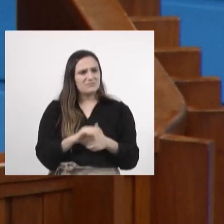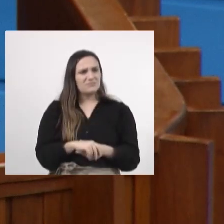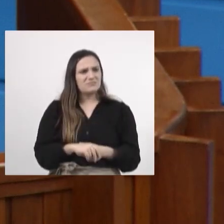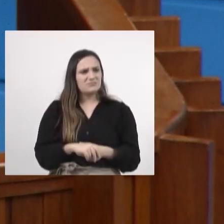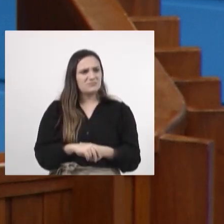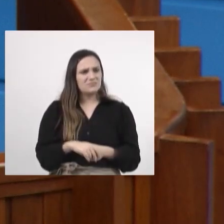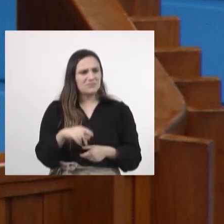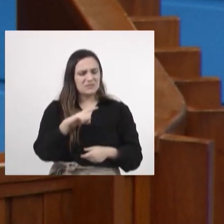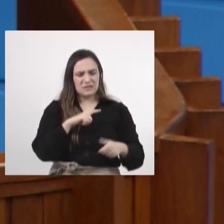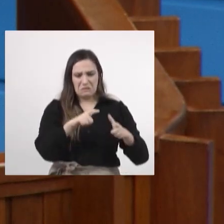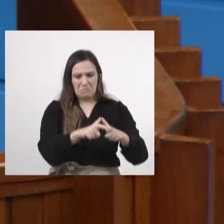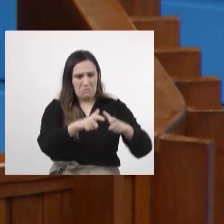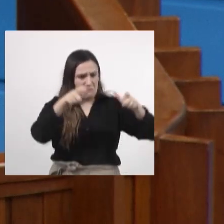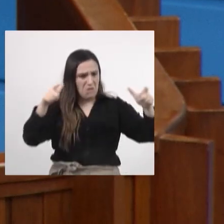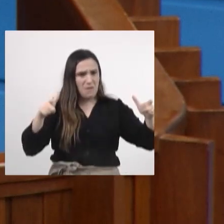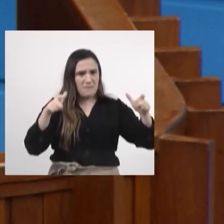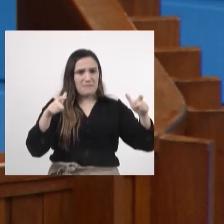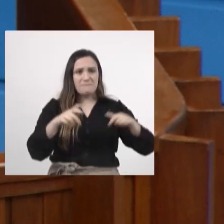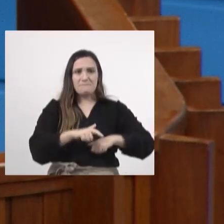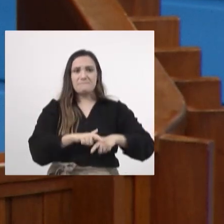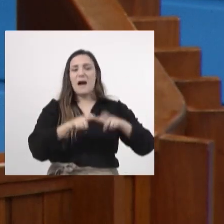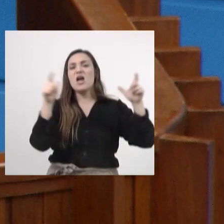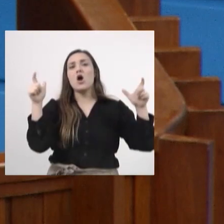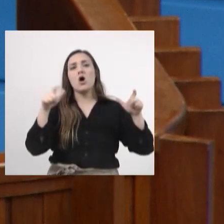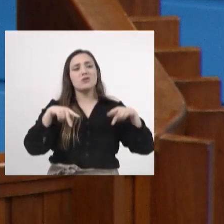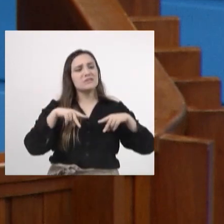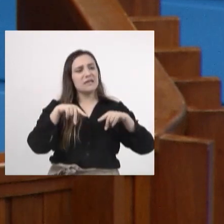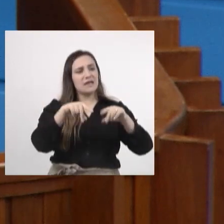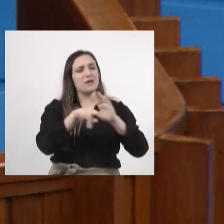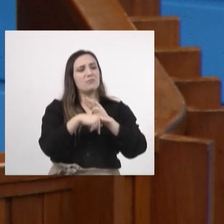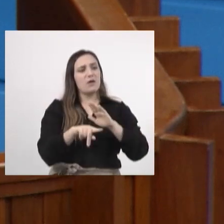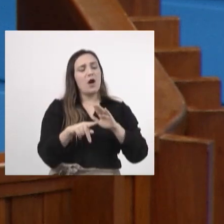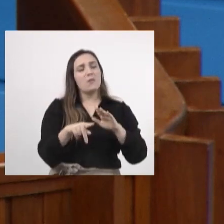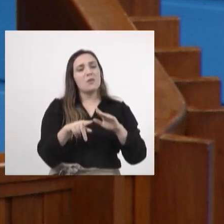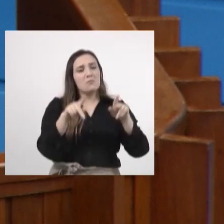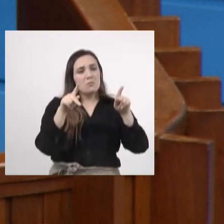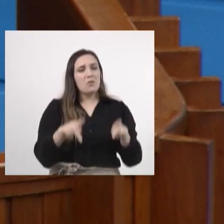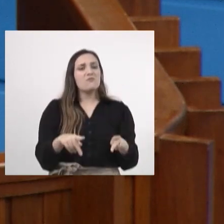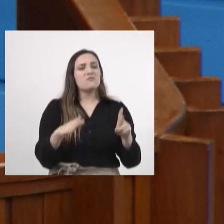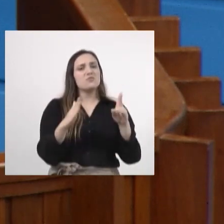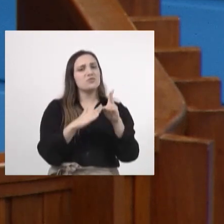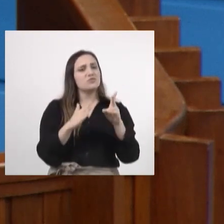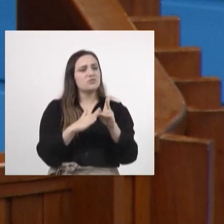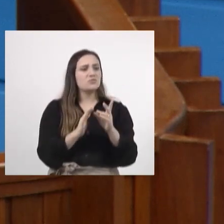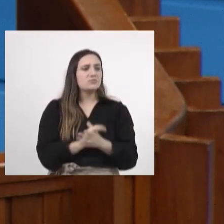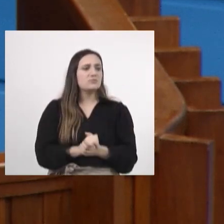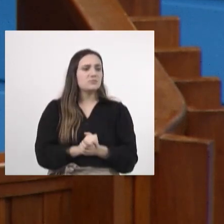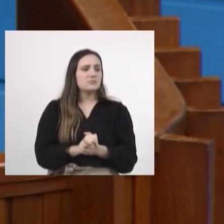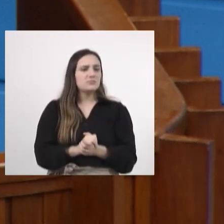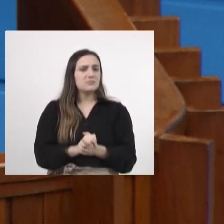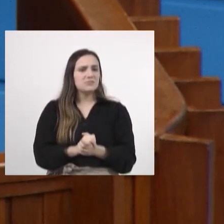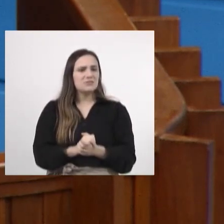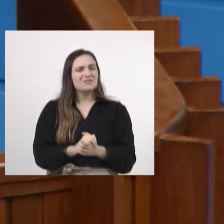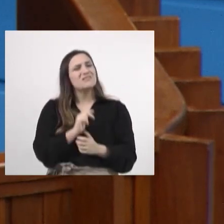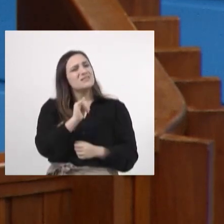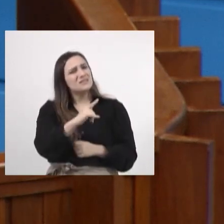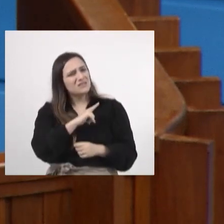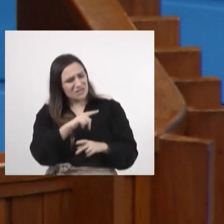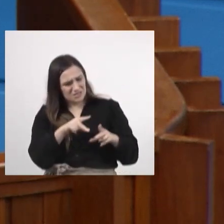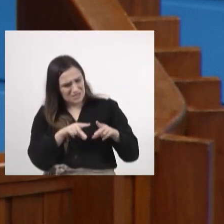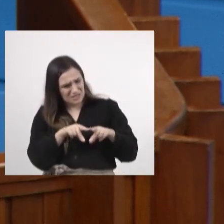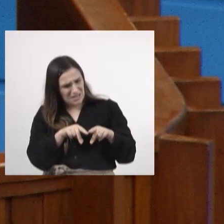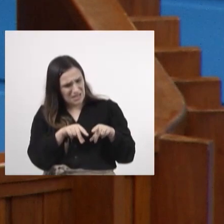maior território indígena do mundo, que é os Yanomami. Então, se eles têm uma quantidade de território